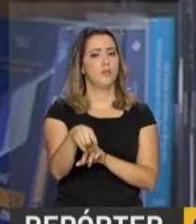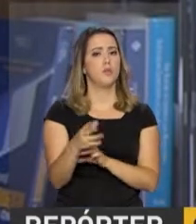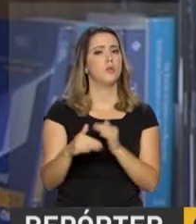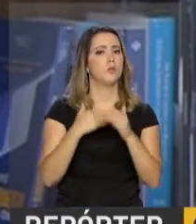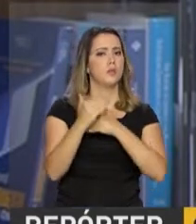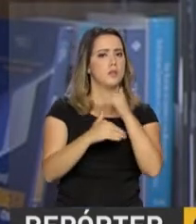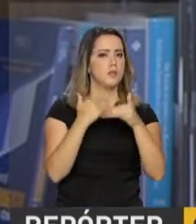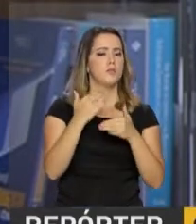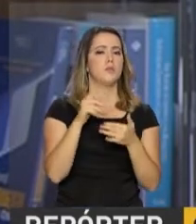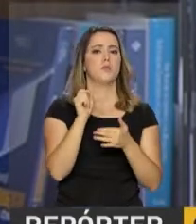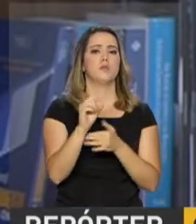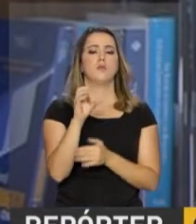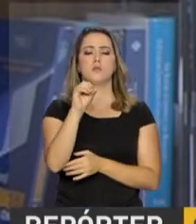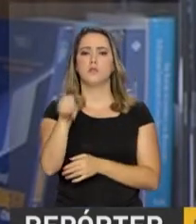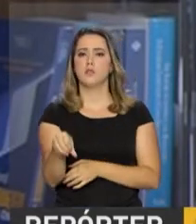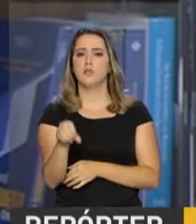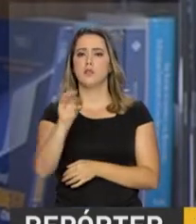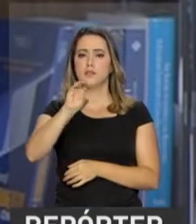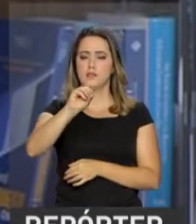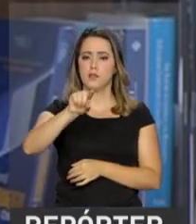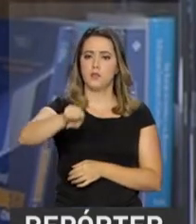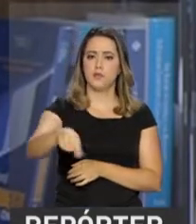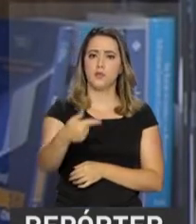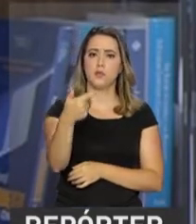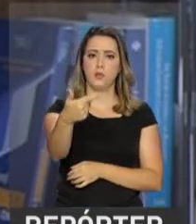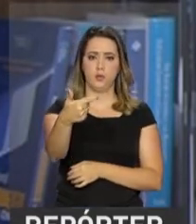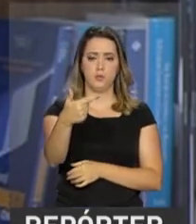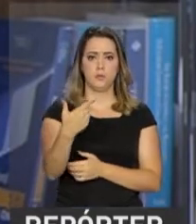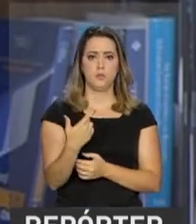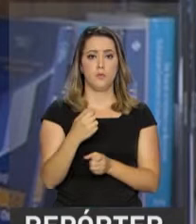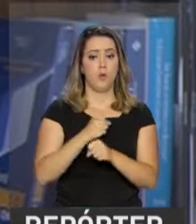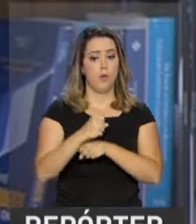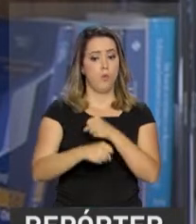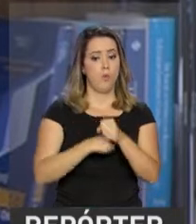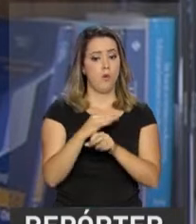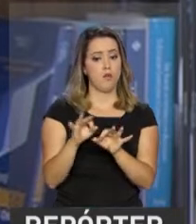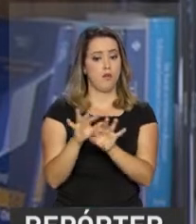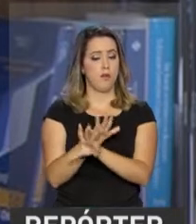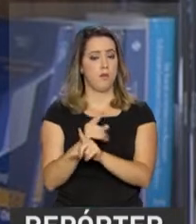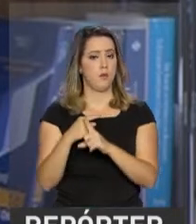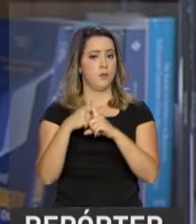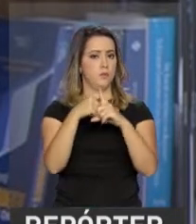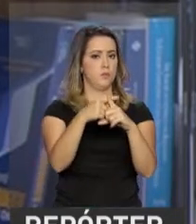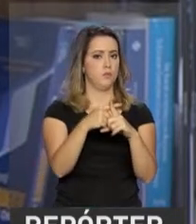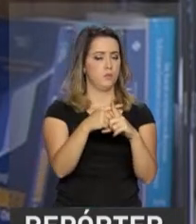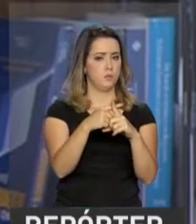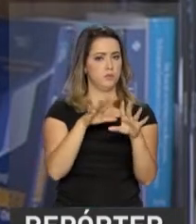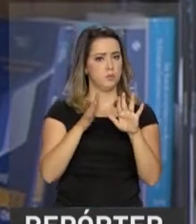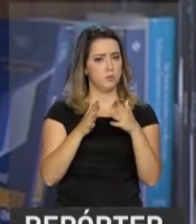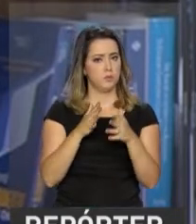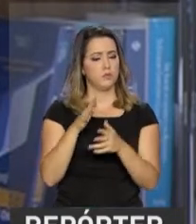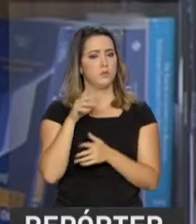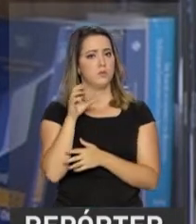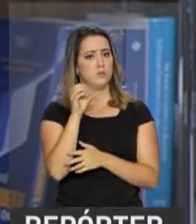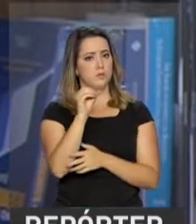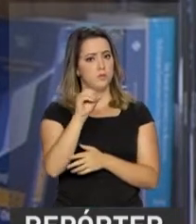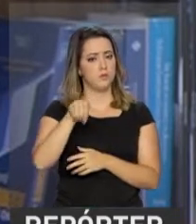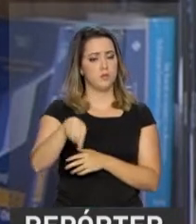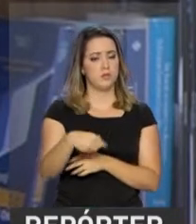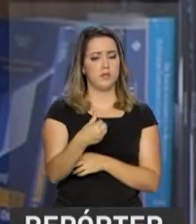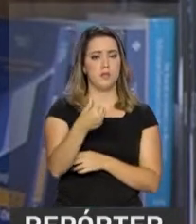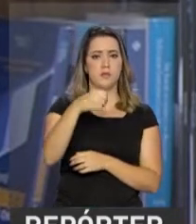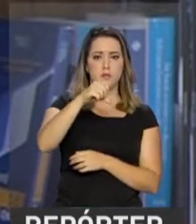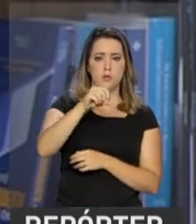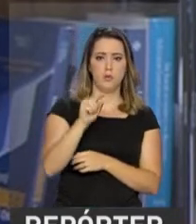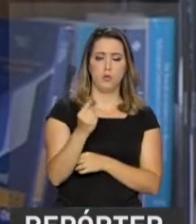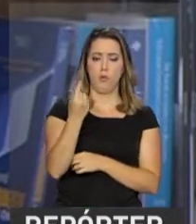crescimento de 0 2 e o ano terminando positivo no 9 de 0 a 9